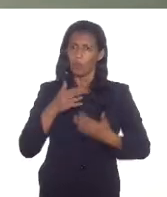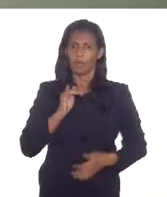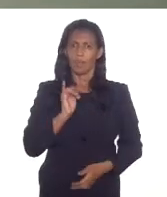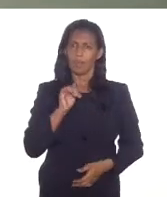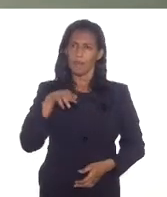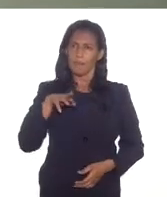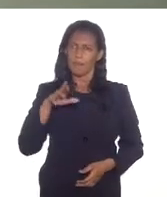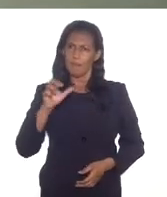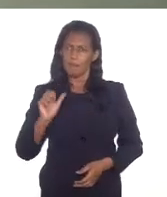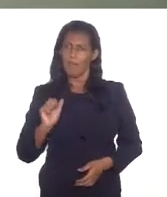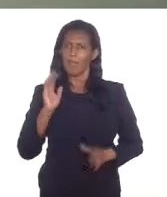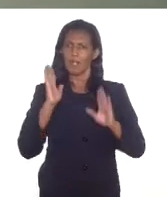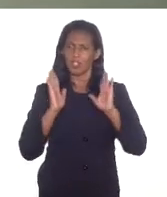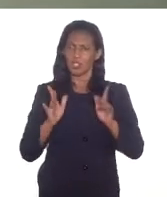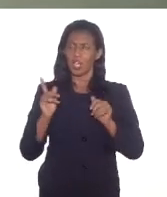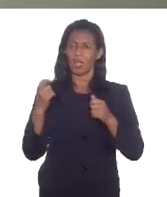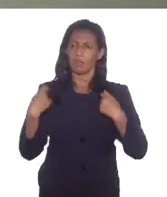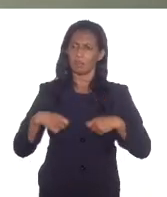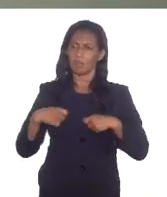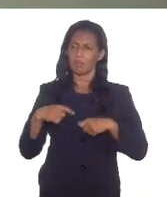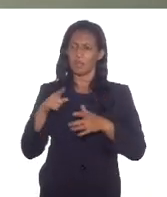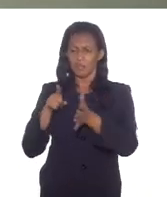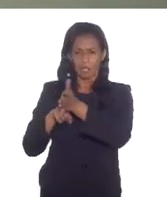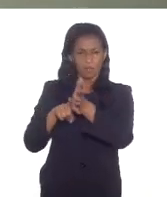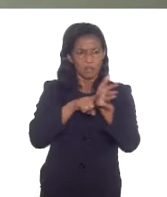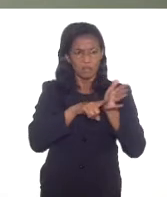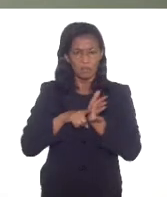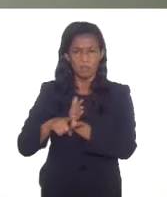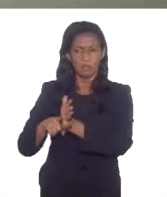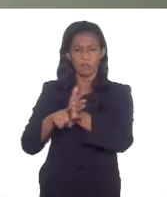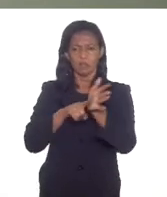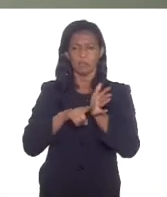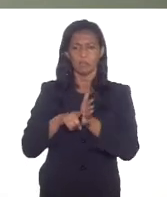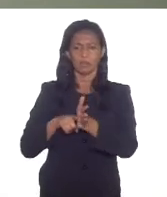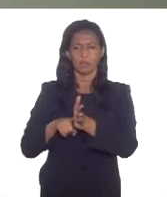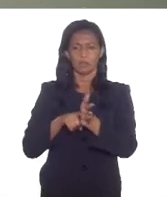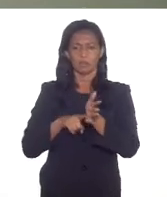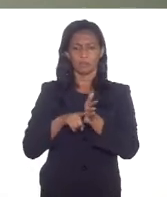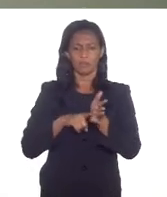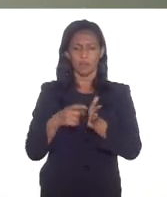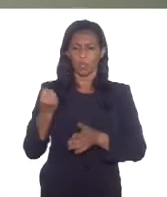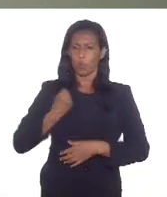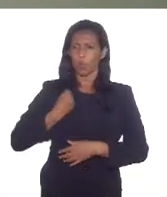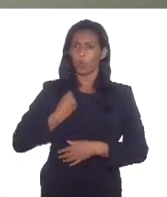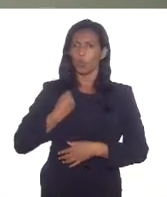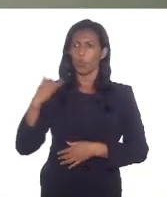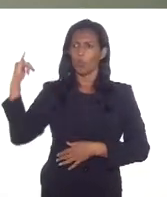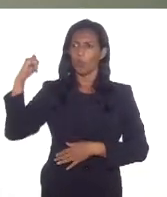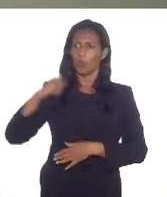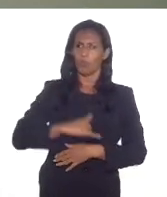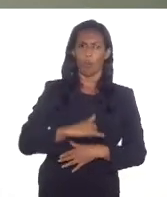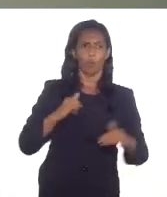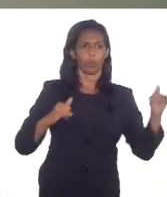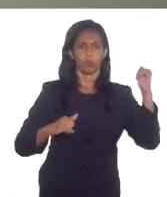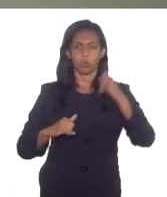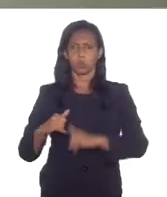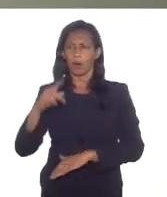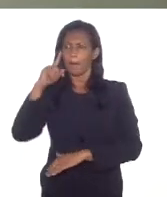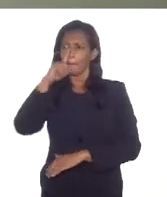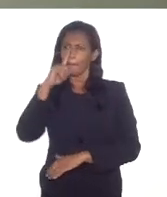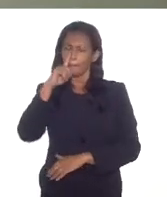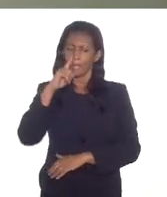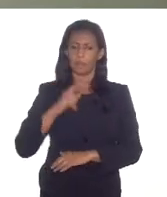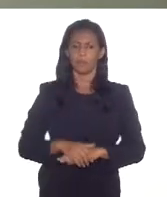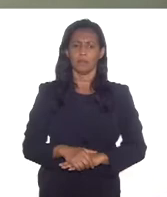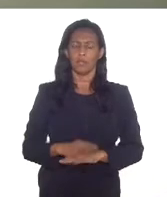que devia já estar fazendo essa verificação, né? Essa verificação do número de voos, de risco, etc., que